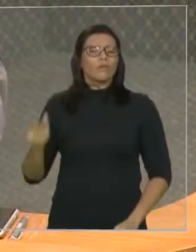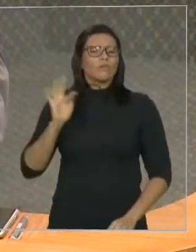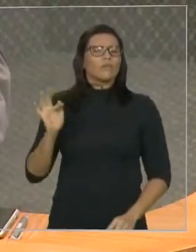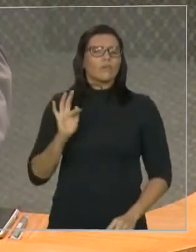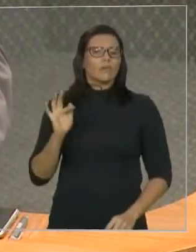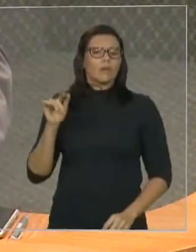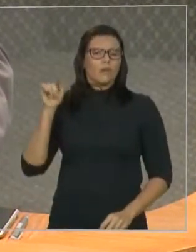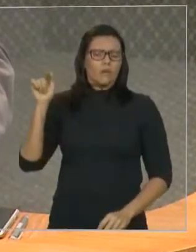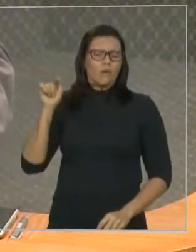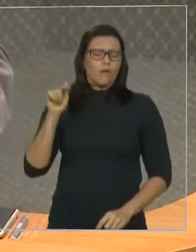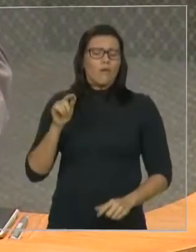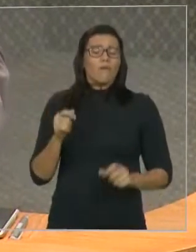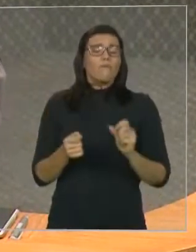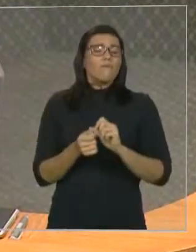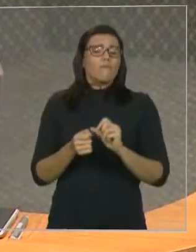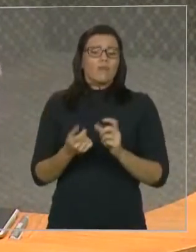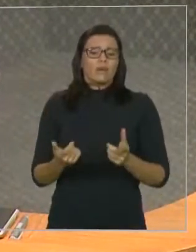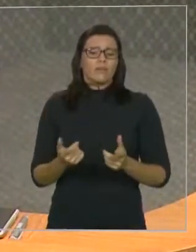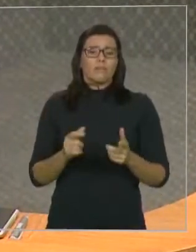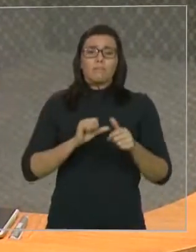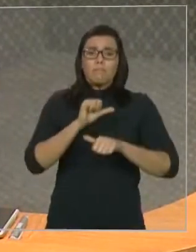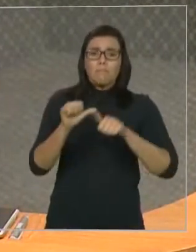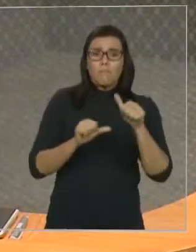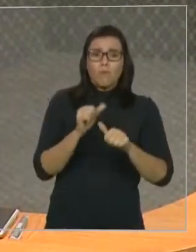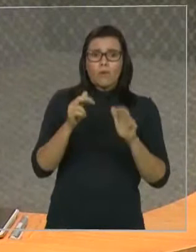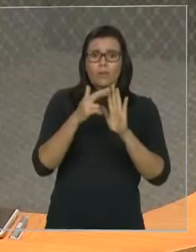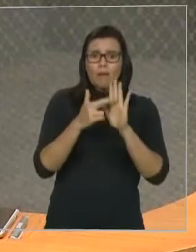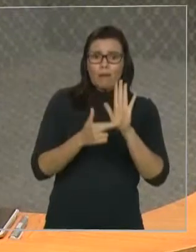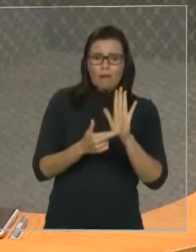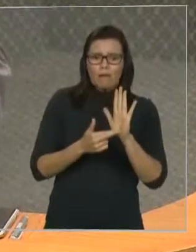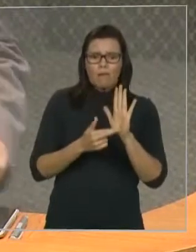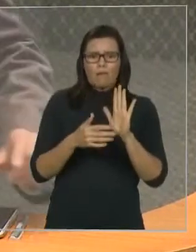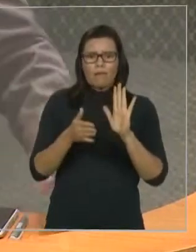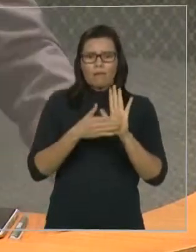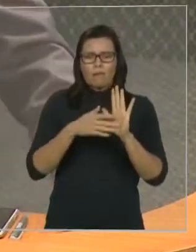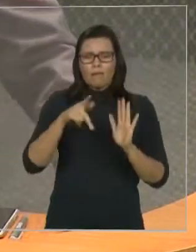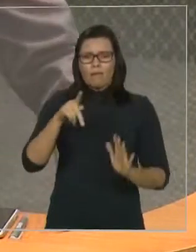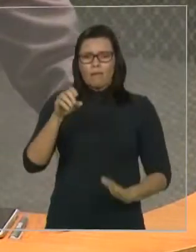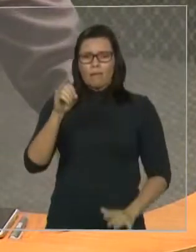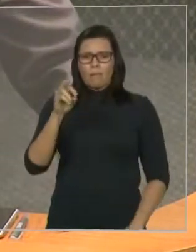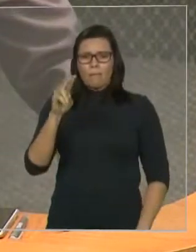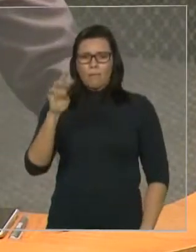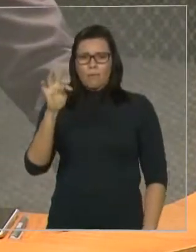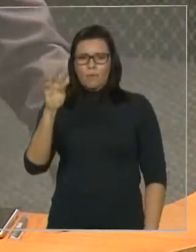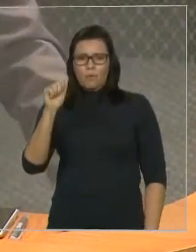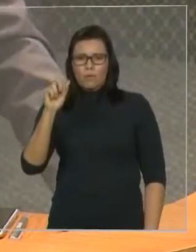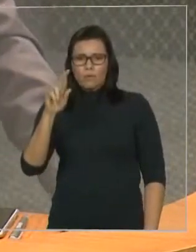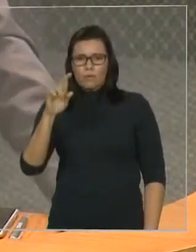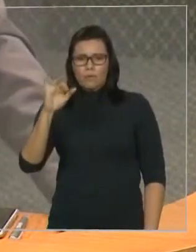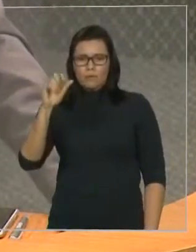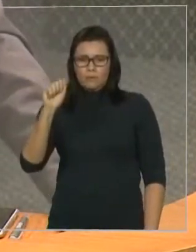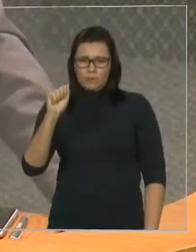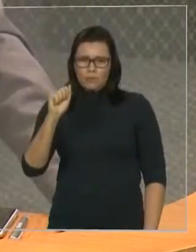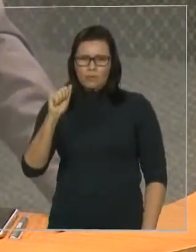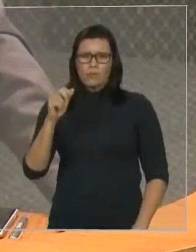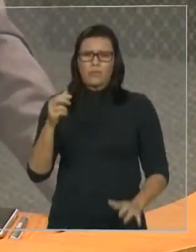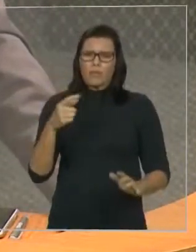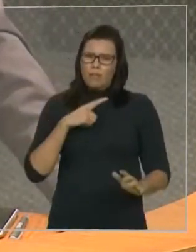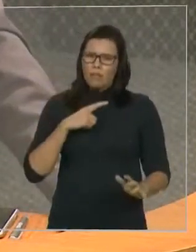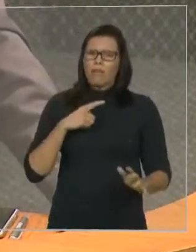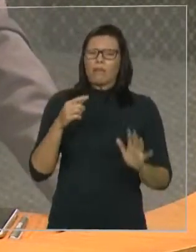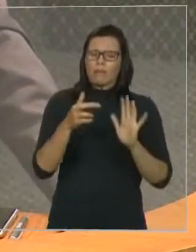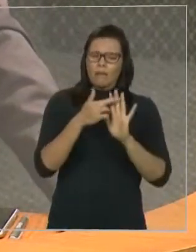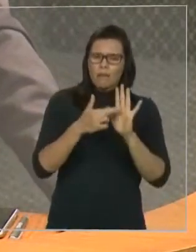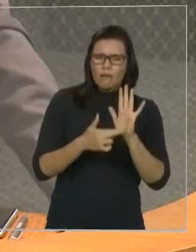dispositivos do Ministério do Trabalho, a portaria que regula a fiscalização, para que